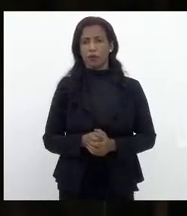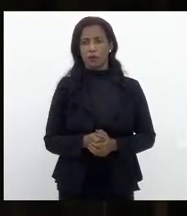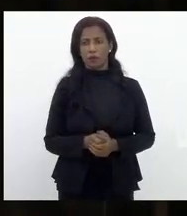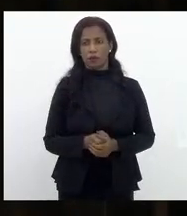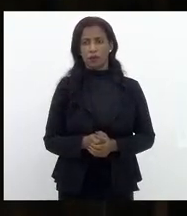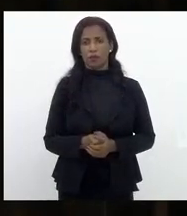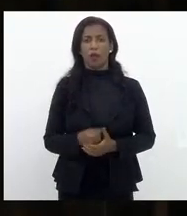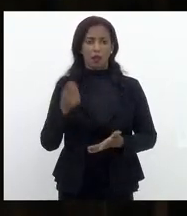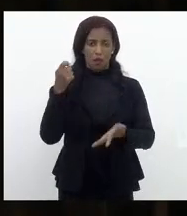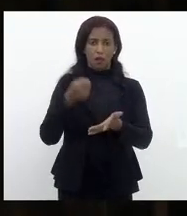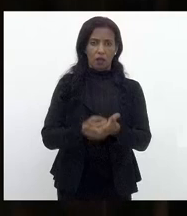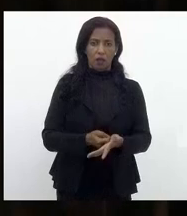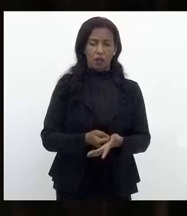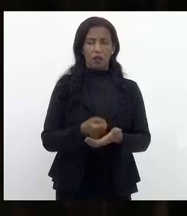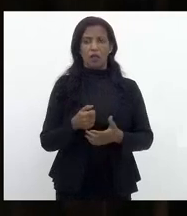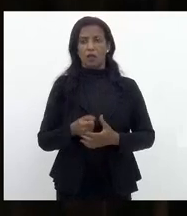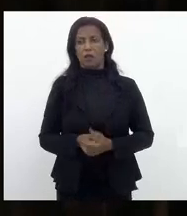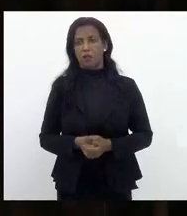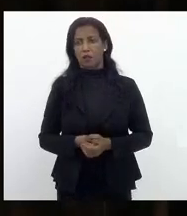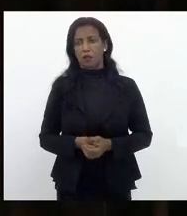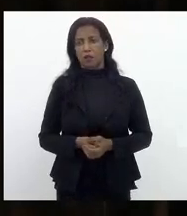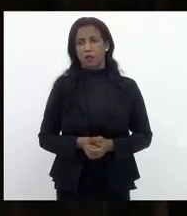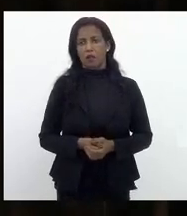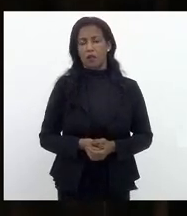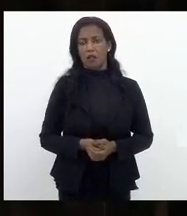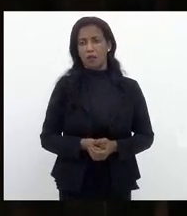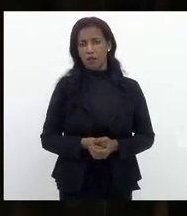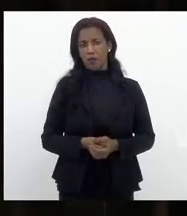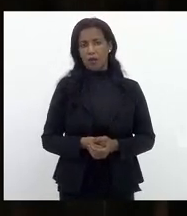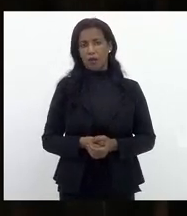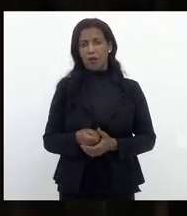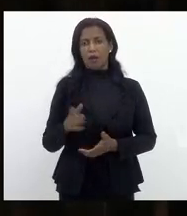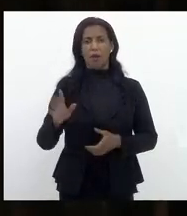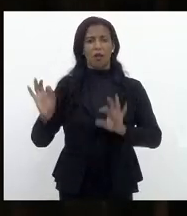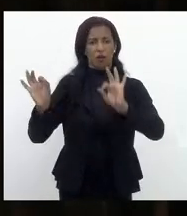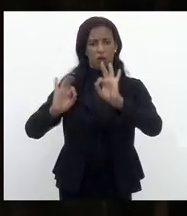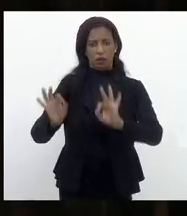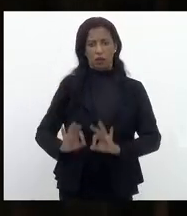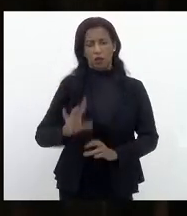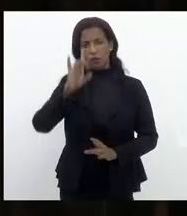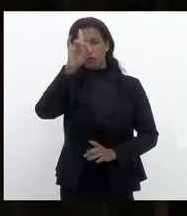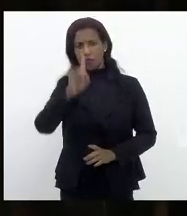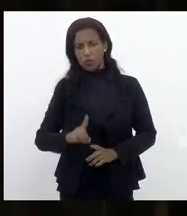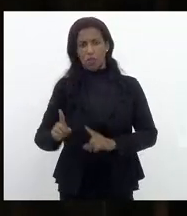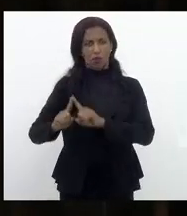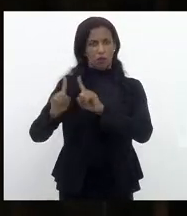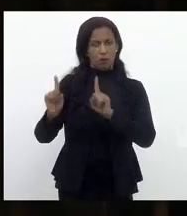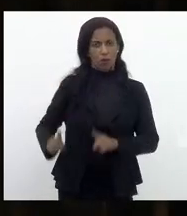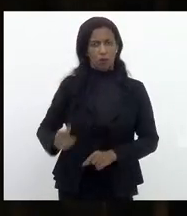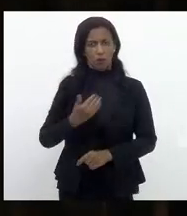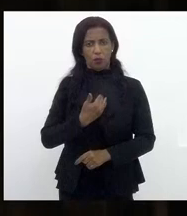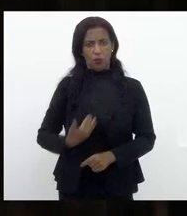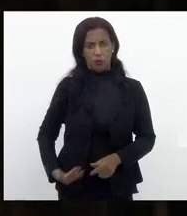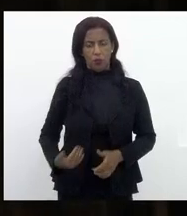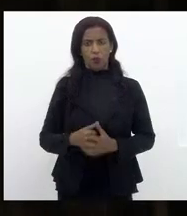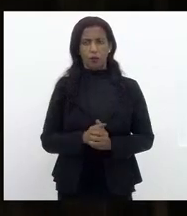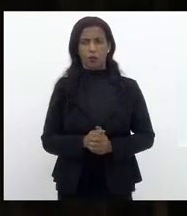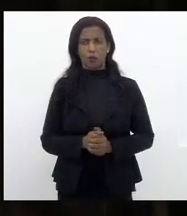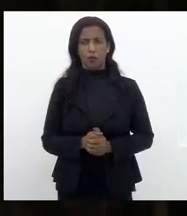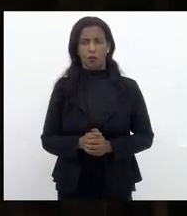afirmo doa a quem doer que nenhum direito de servidor público nessa casa